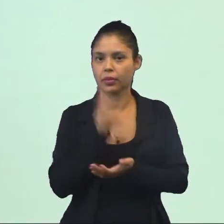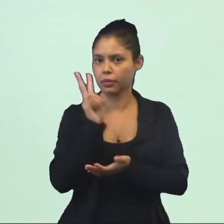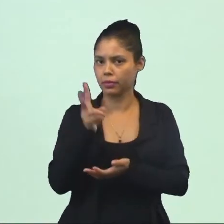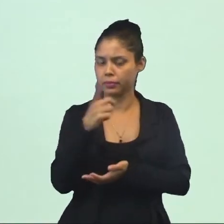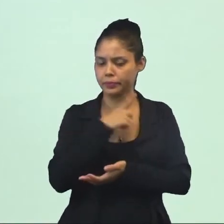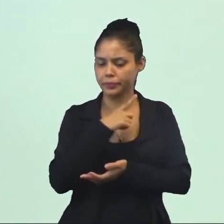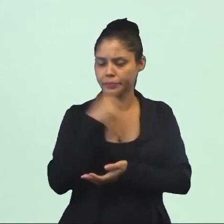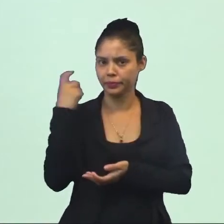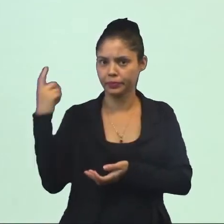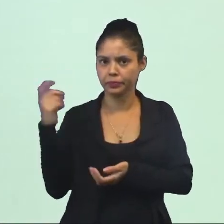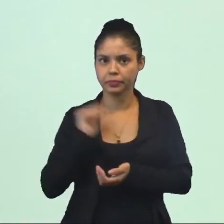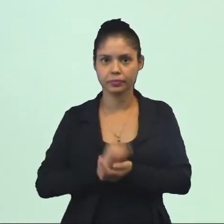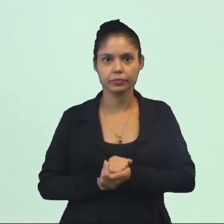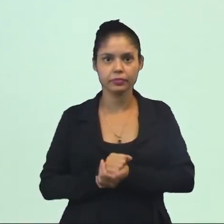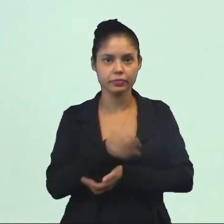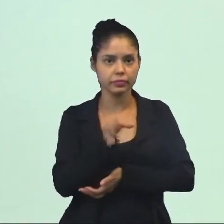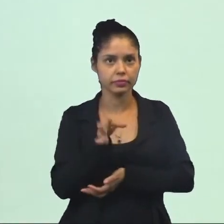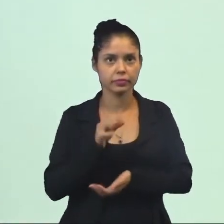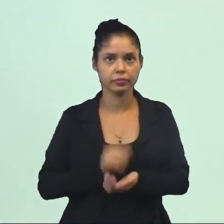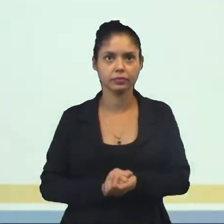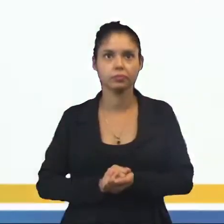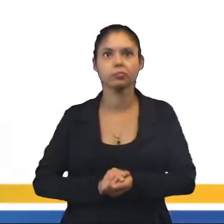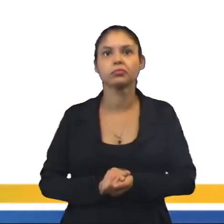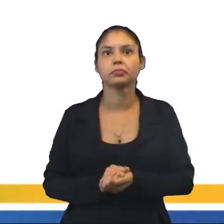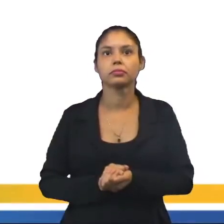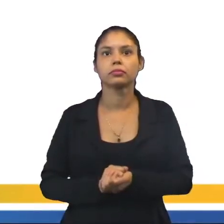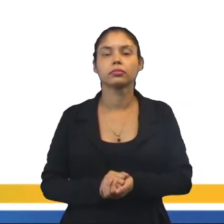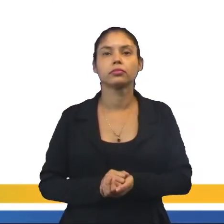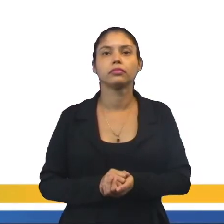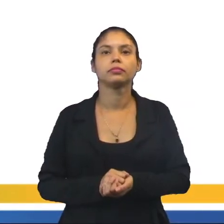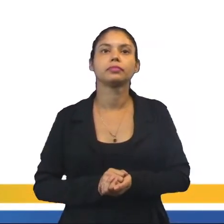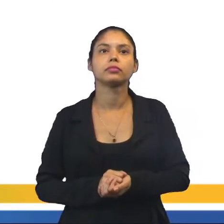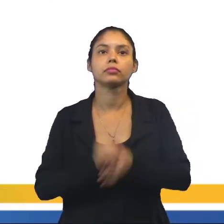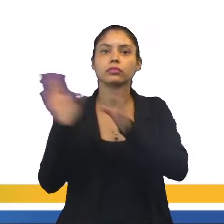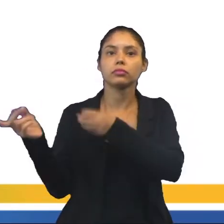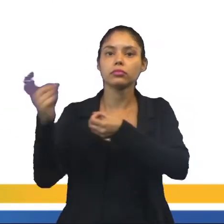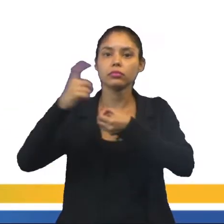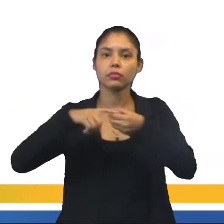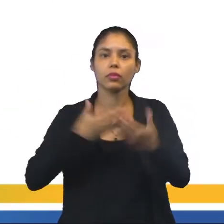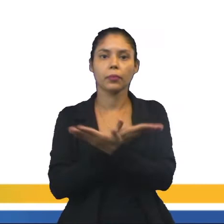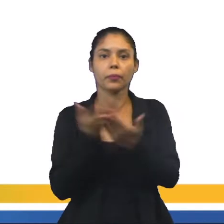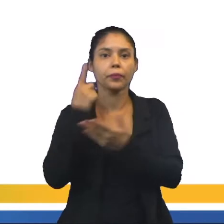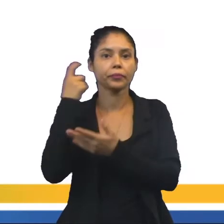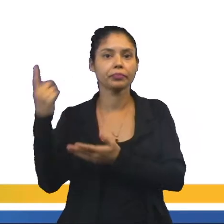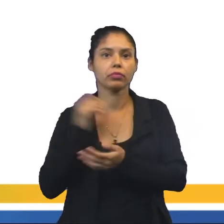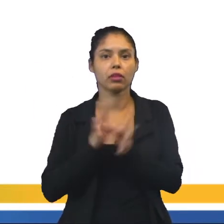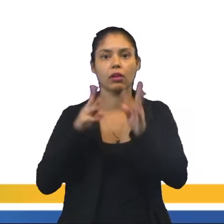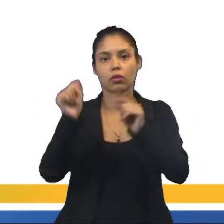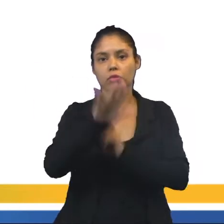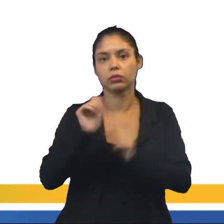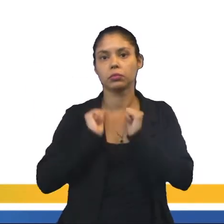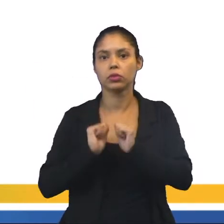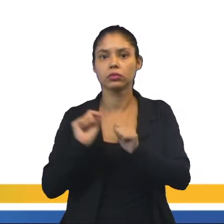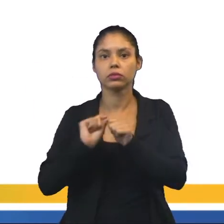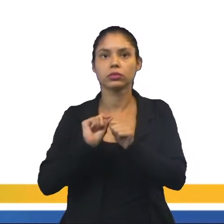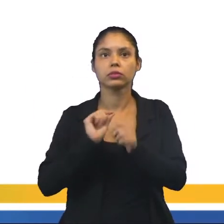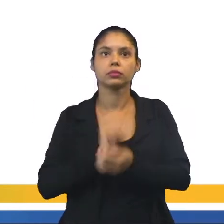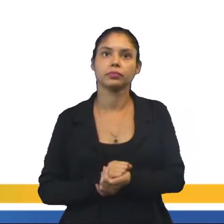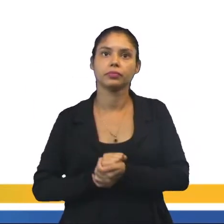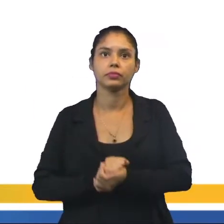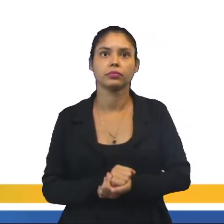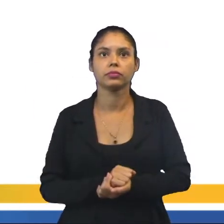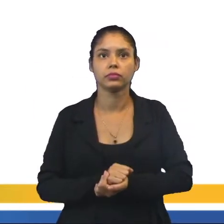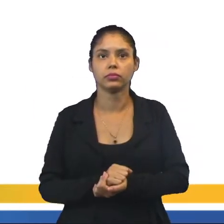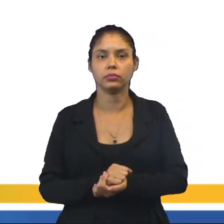som Tá certo e aí voltando é esse som aí tudo que você pode fazer